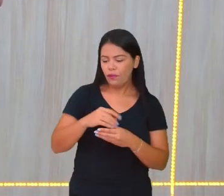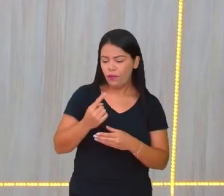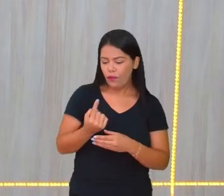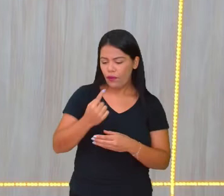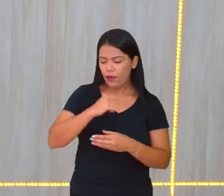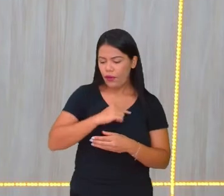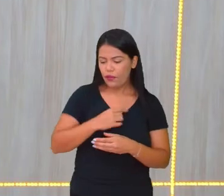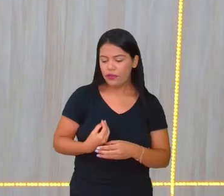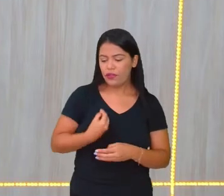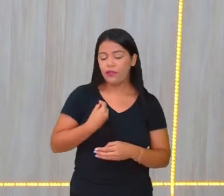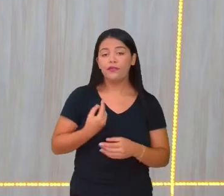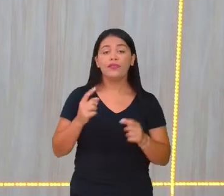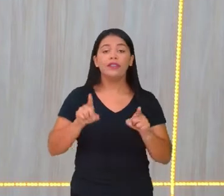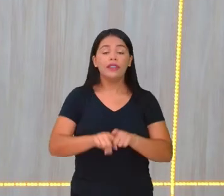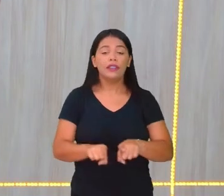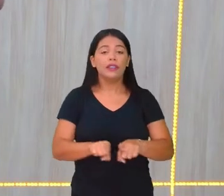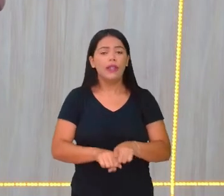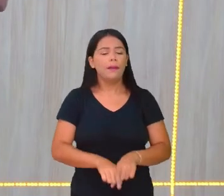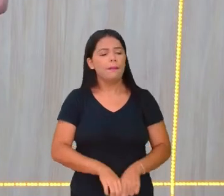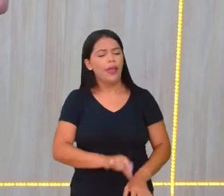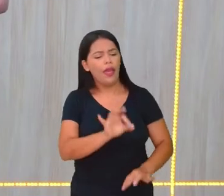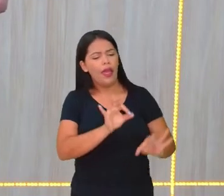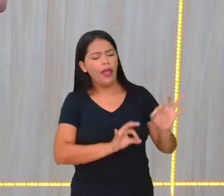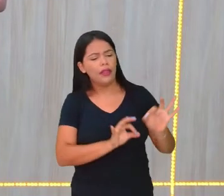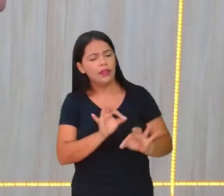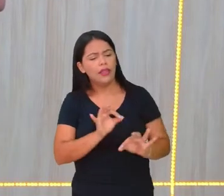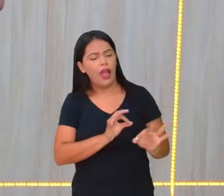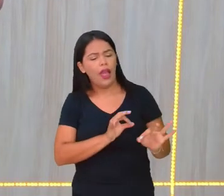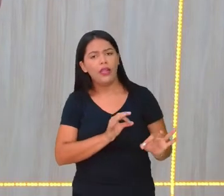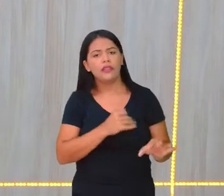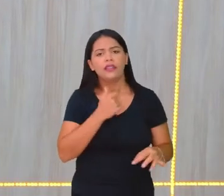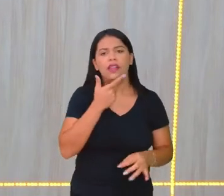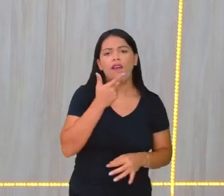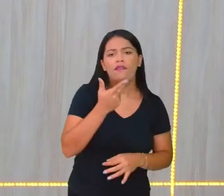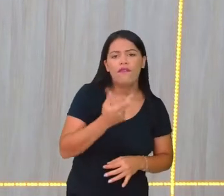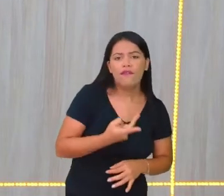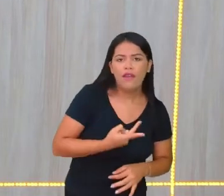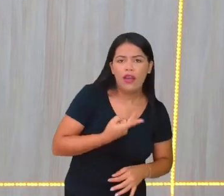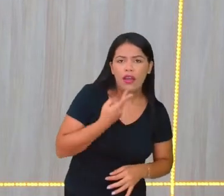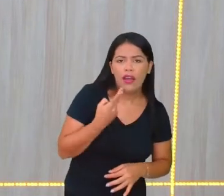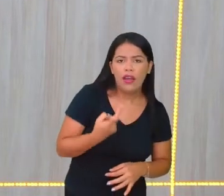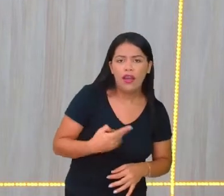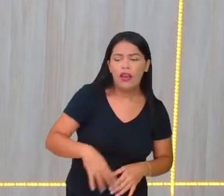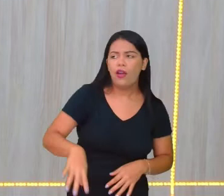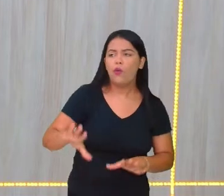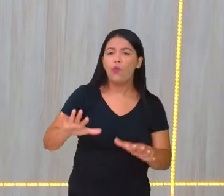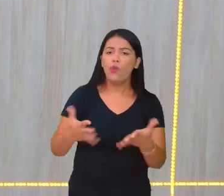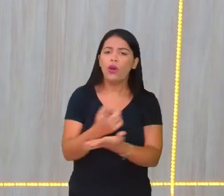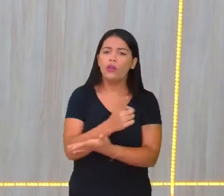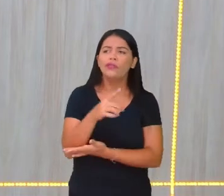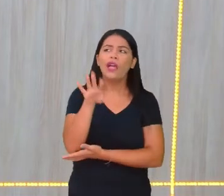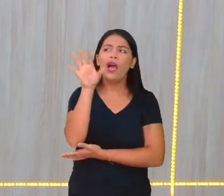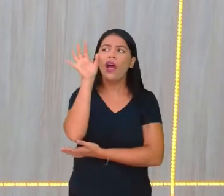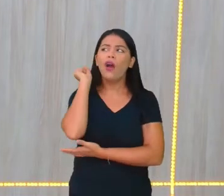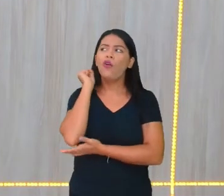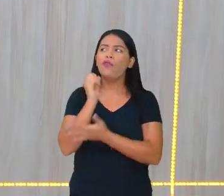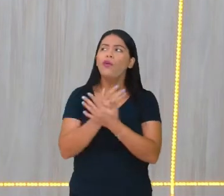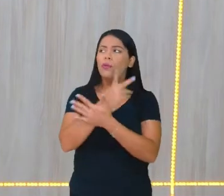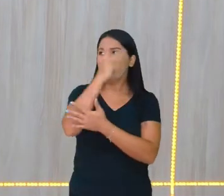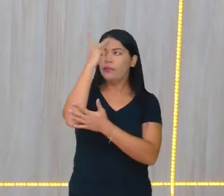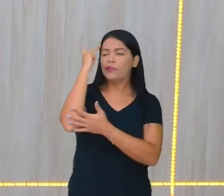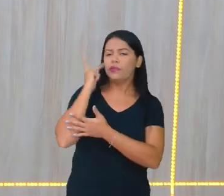E a análise também, a análise do discurso, não é? Quando você escuta alguém falar ou você